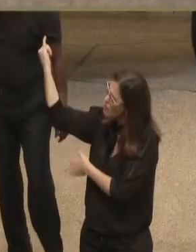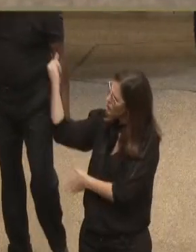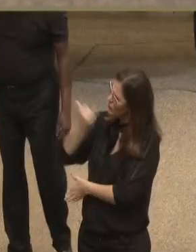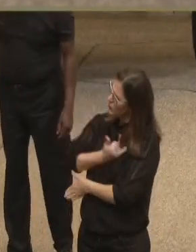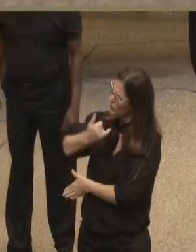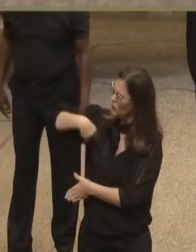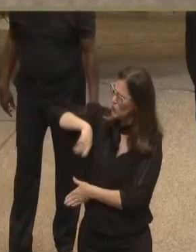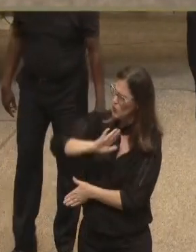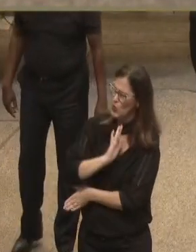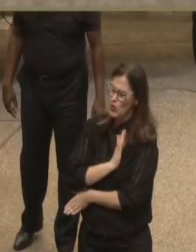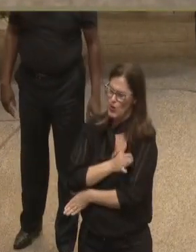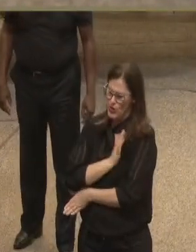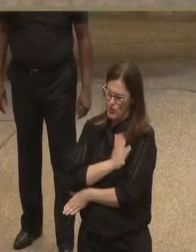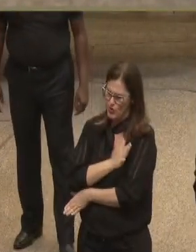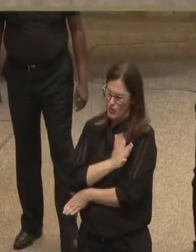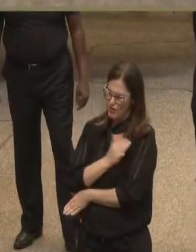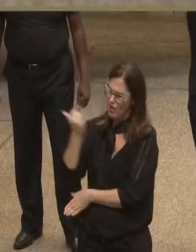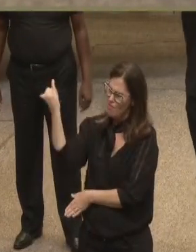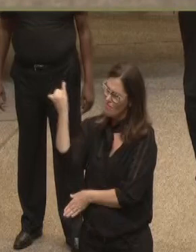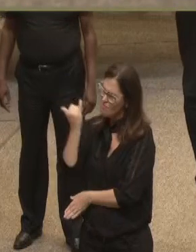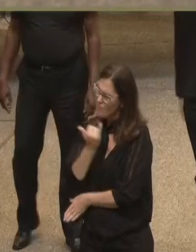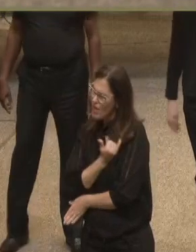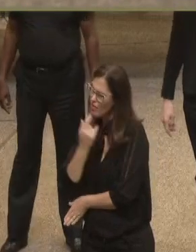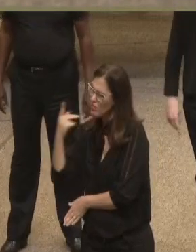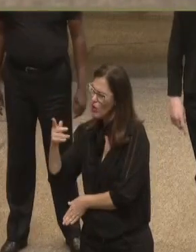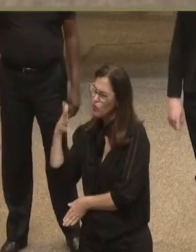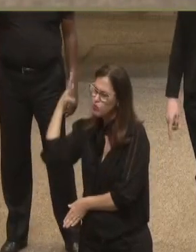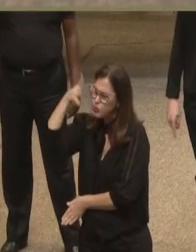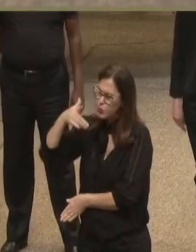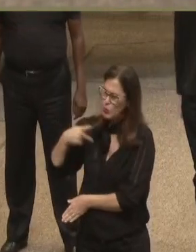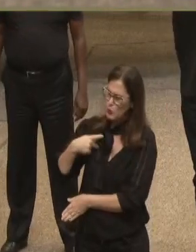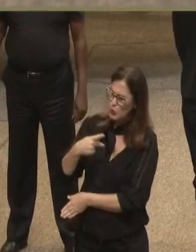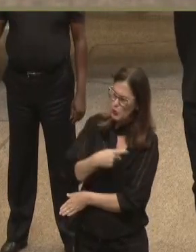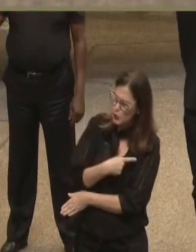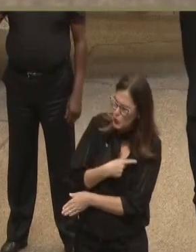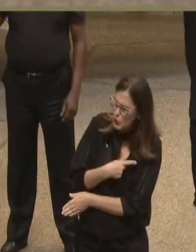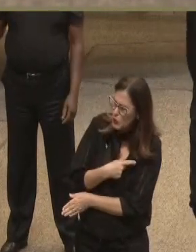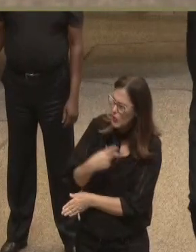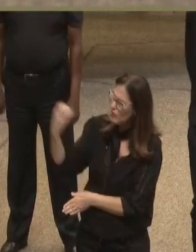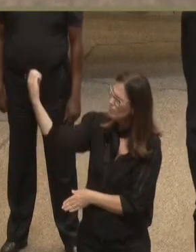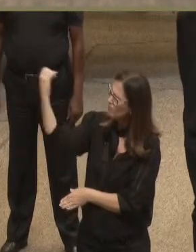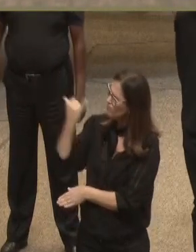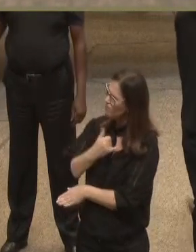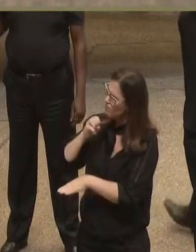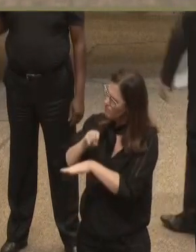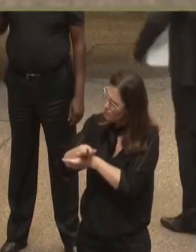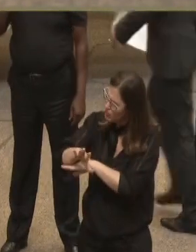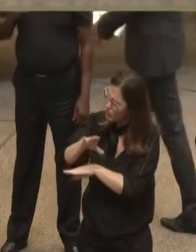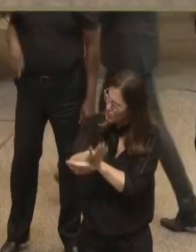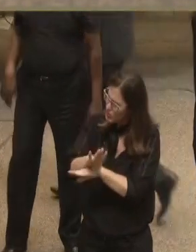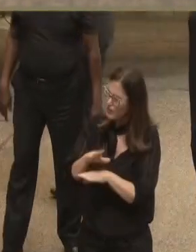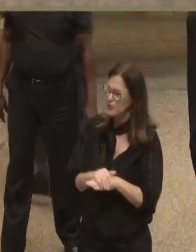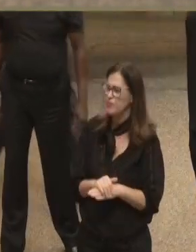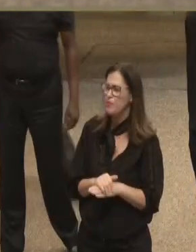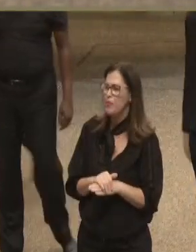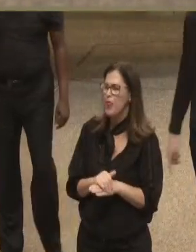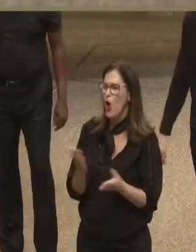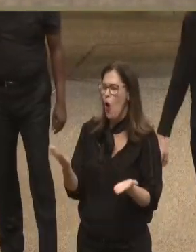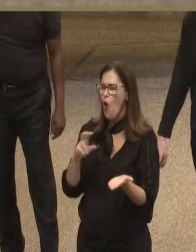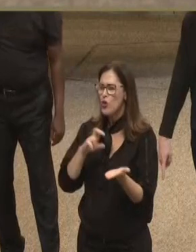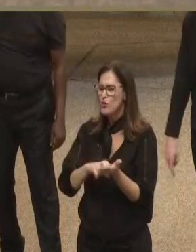nossos corações, através do teu servo que está incumbido de nos trazer o teu recado nesta manhã.